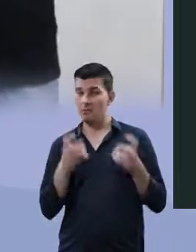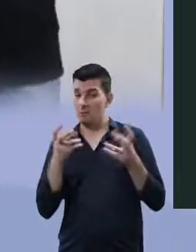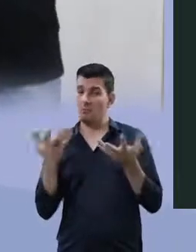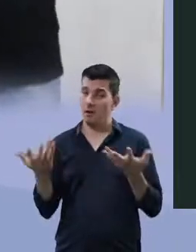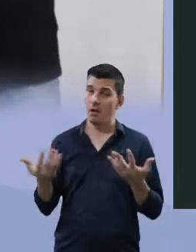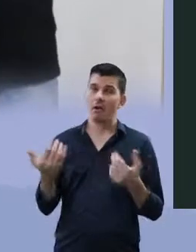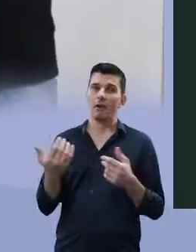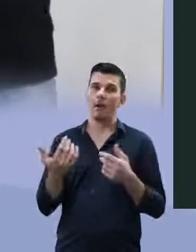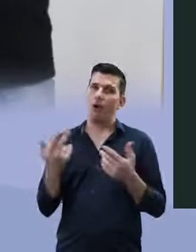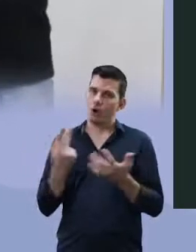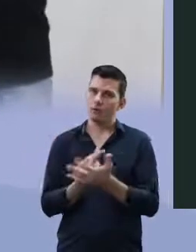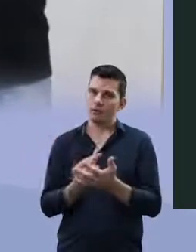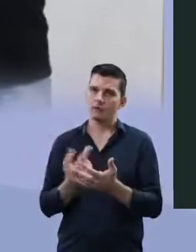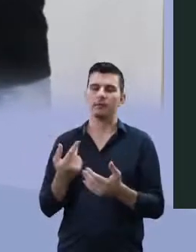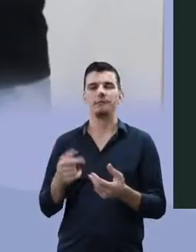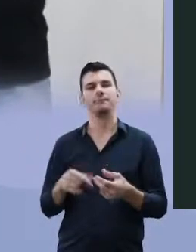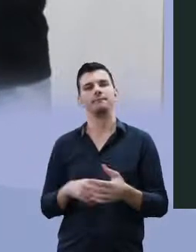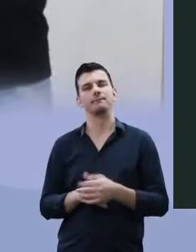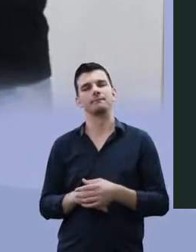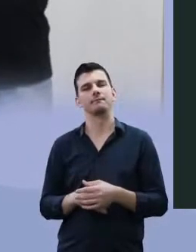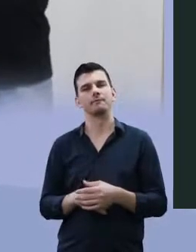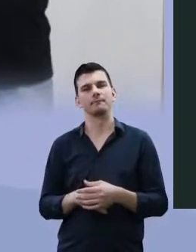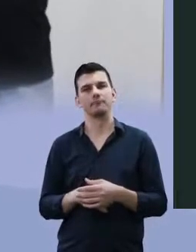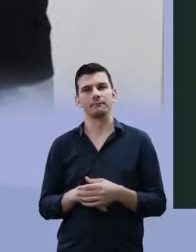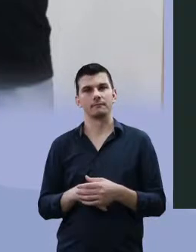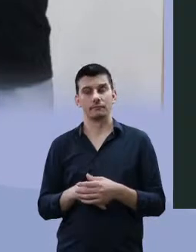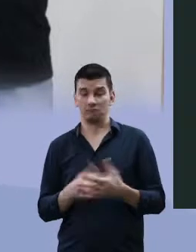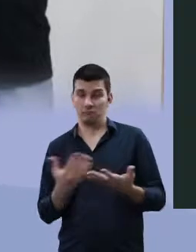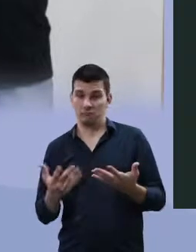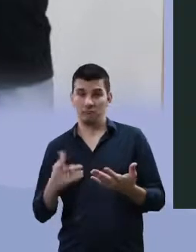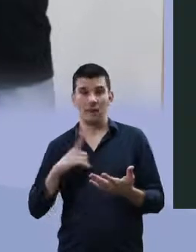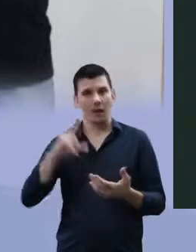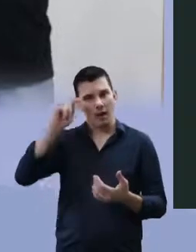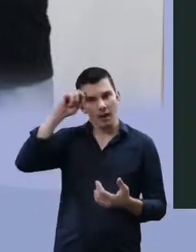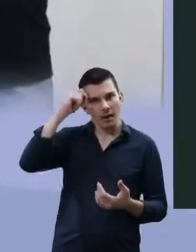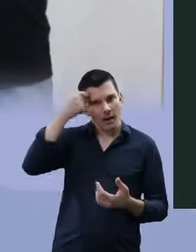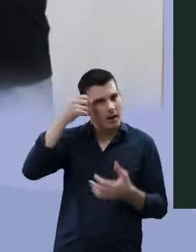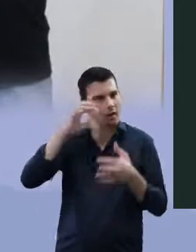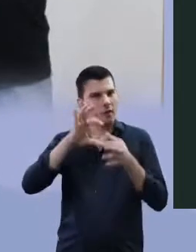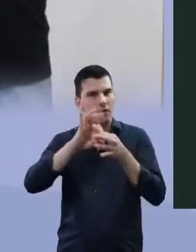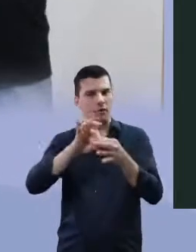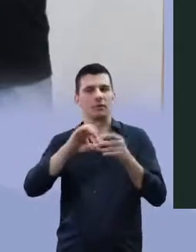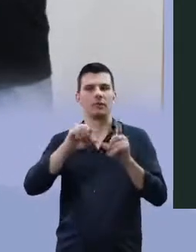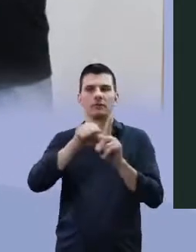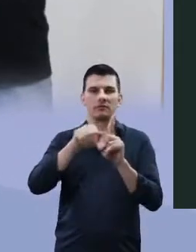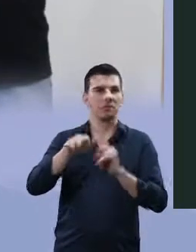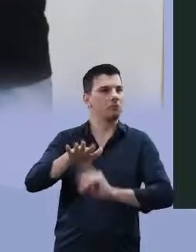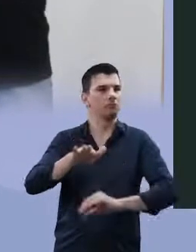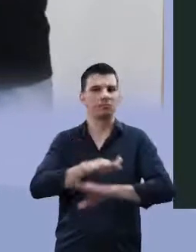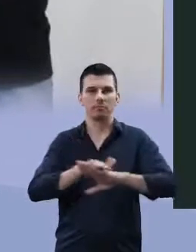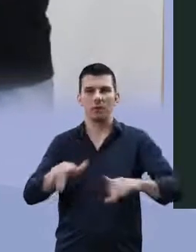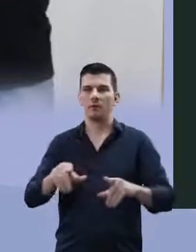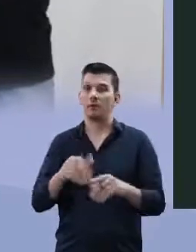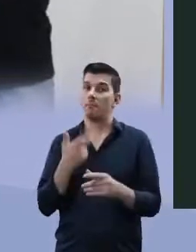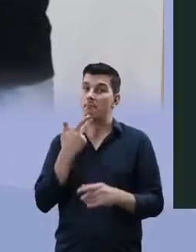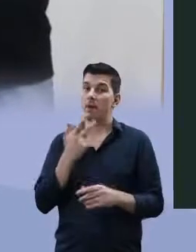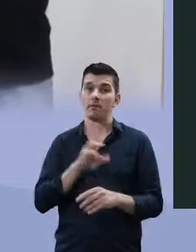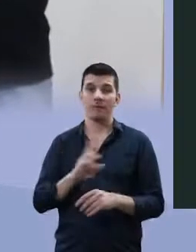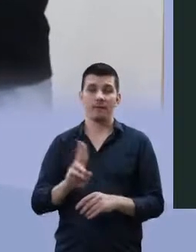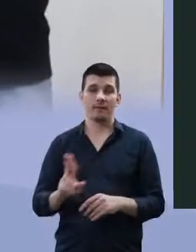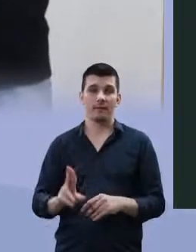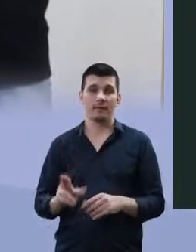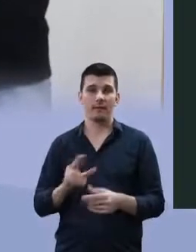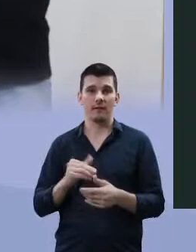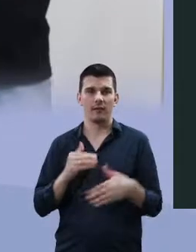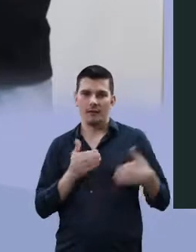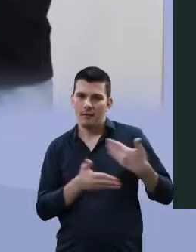né? Reconhece a importância do negro na composição cultural e só, mas não fala, por exemplo, da entronização desse negro com os